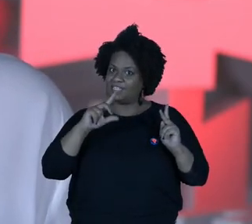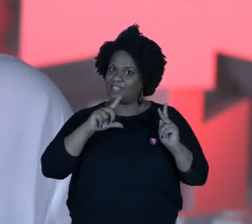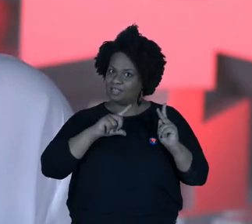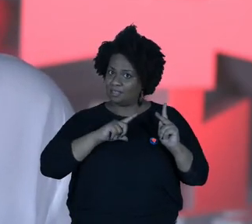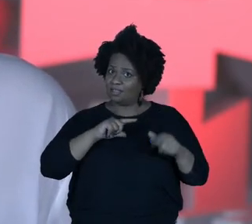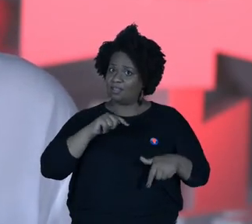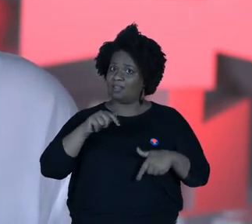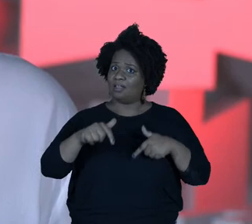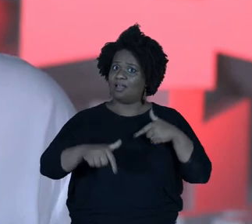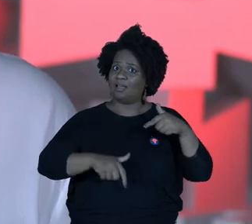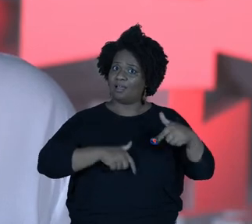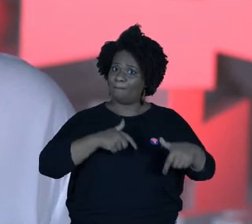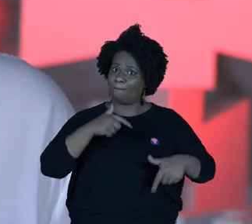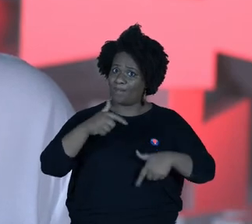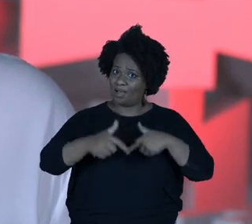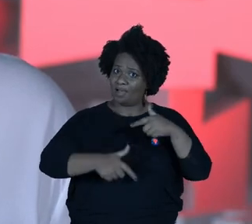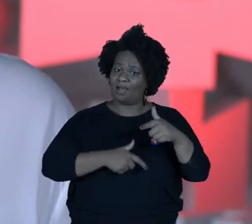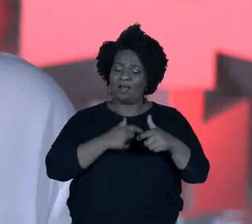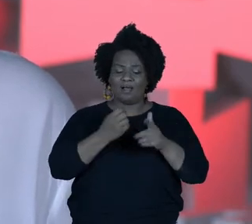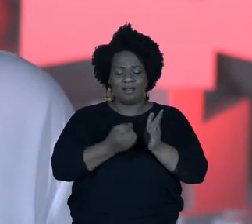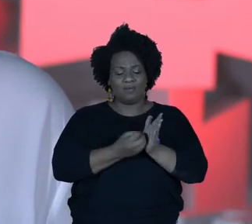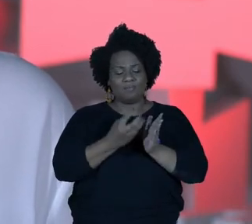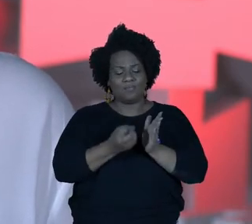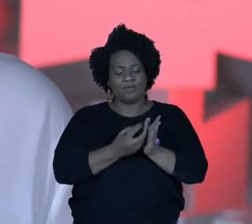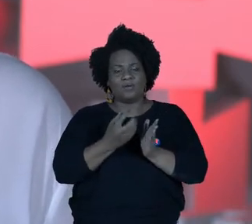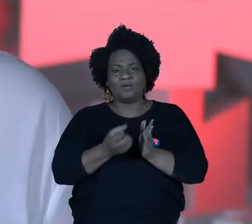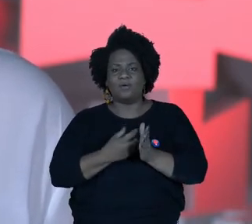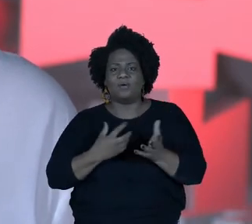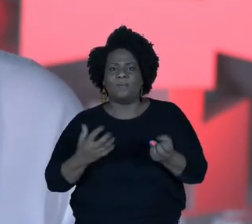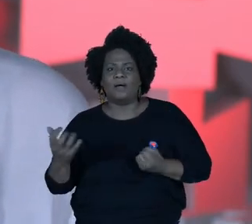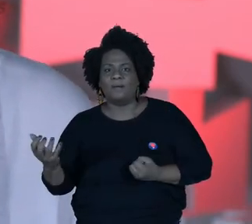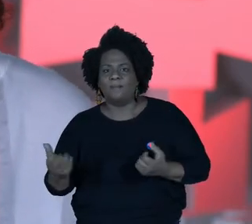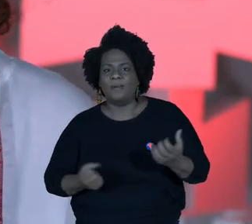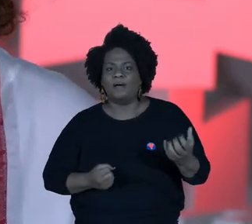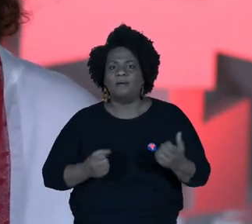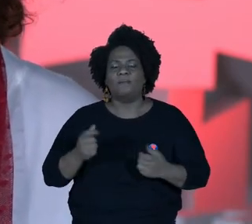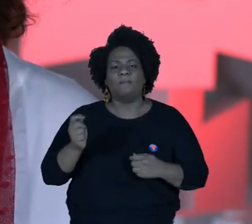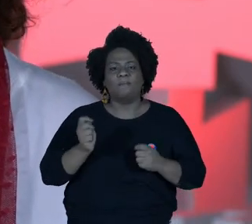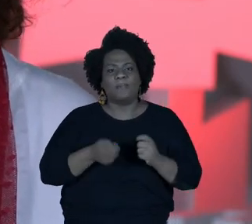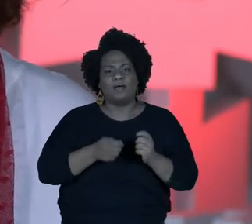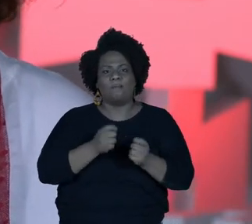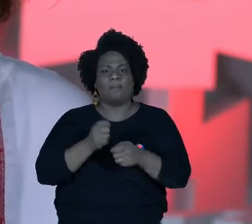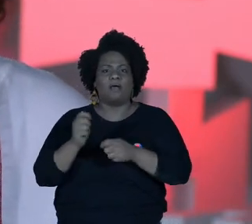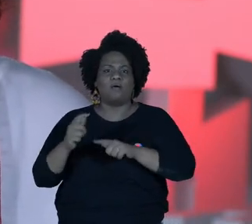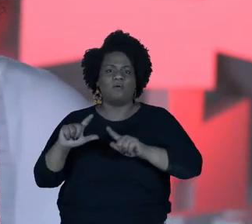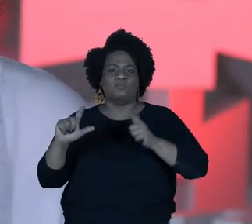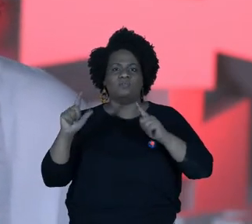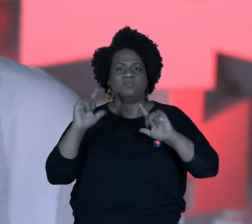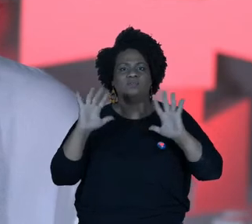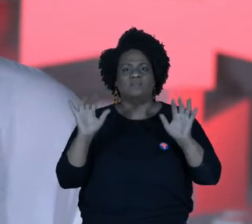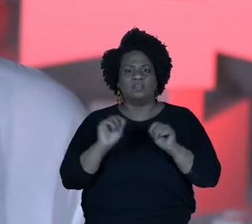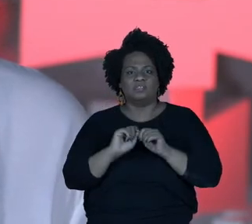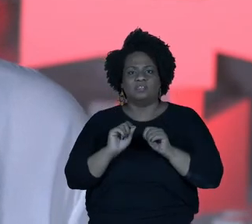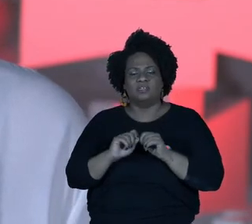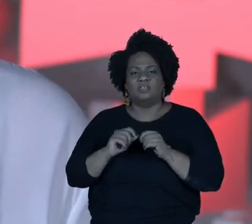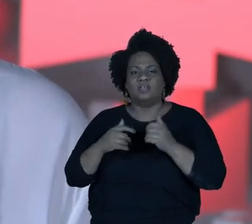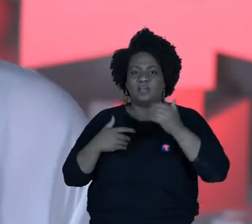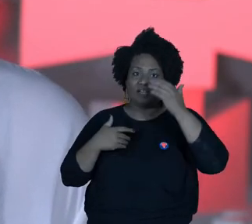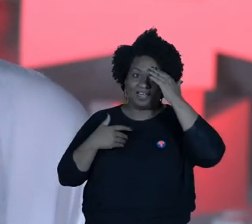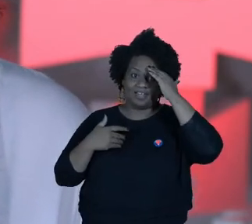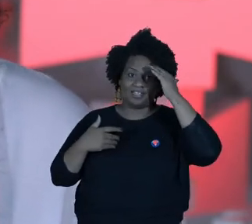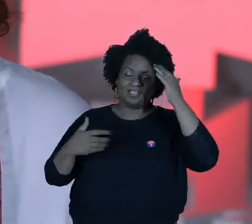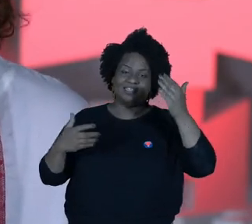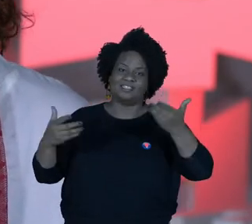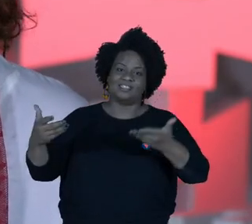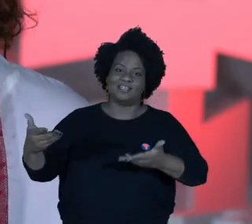trabalho imenso de produção, de captação, de organização para isso acontecer. Eu quero agradecer o